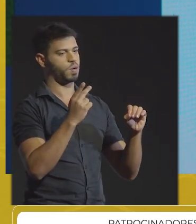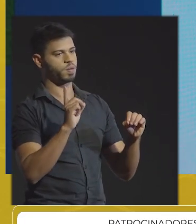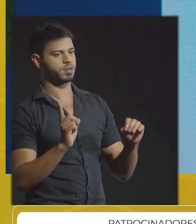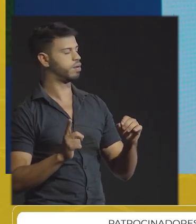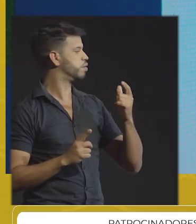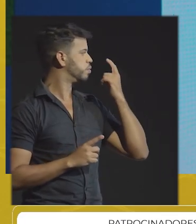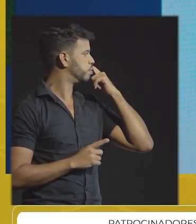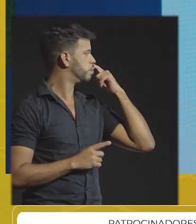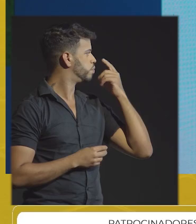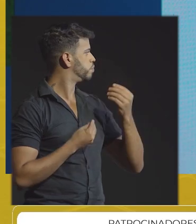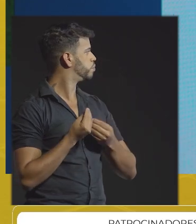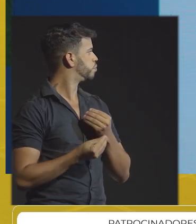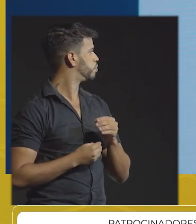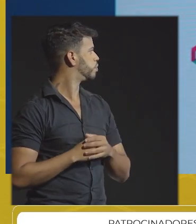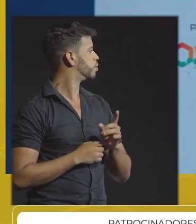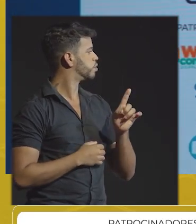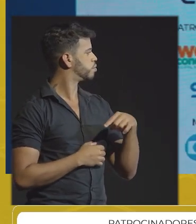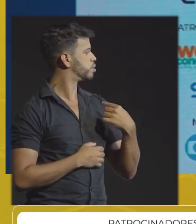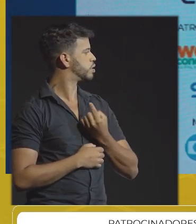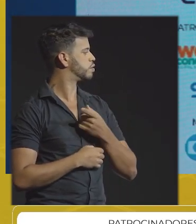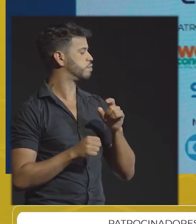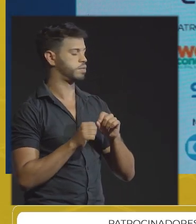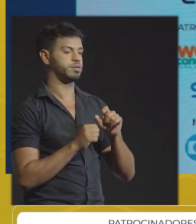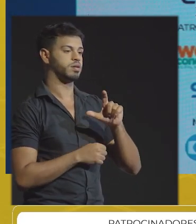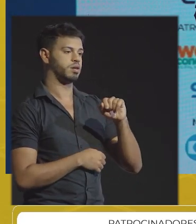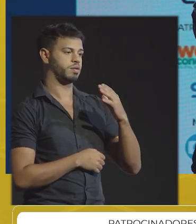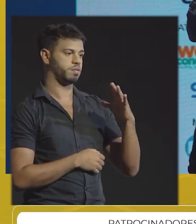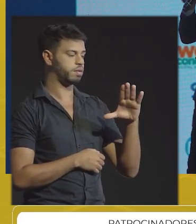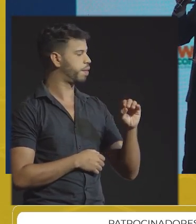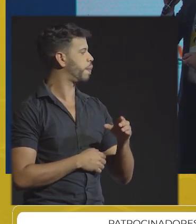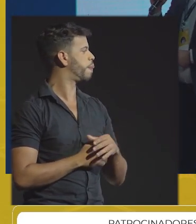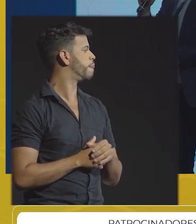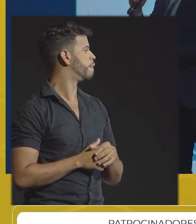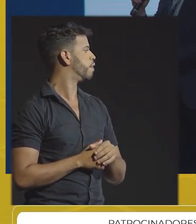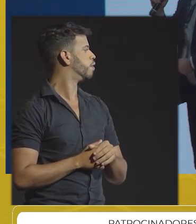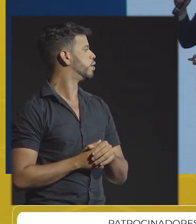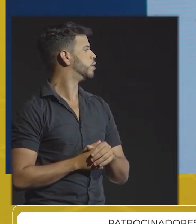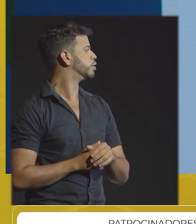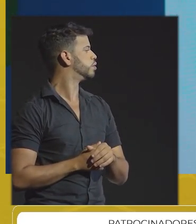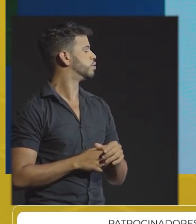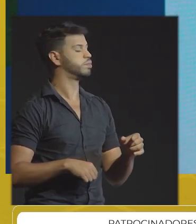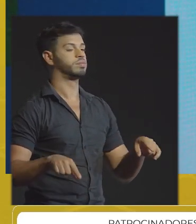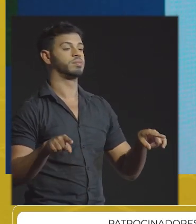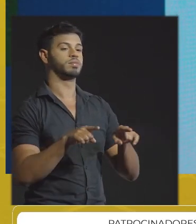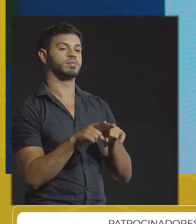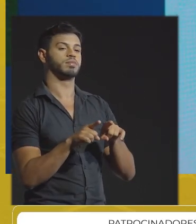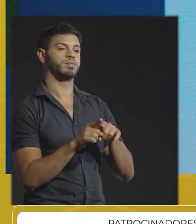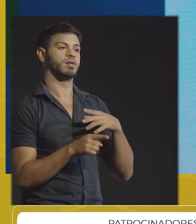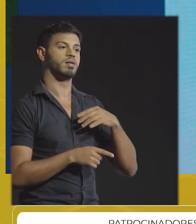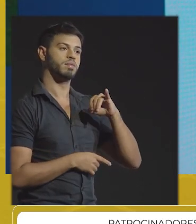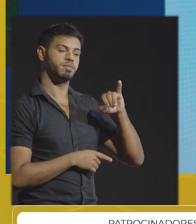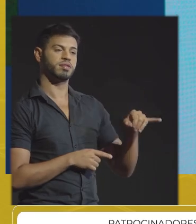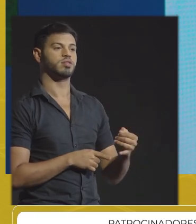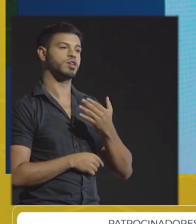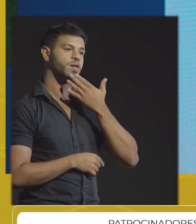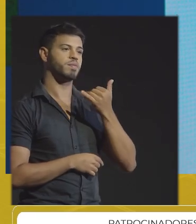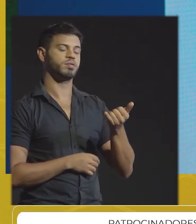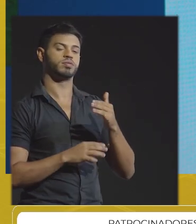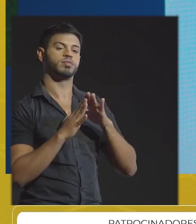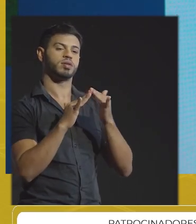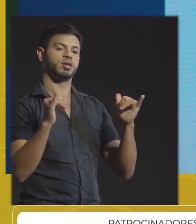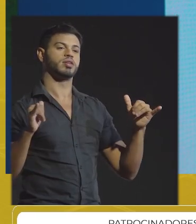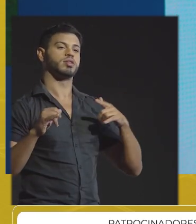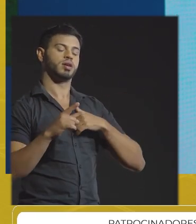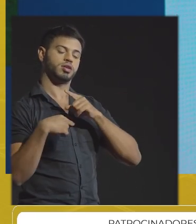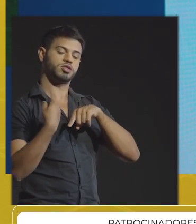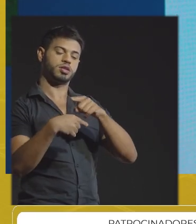lastro aqui a gente deve fazer esse projeto com lastro e a vantagem é que eu posso gerar essa energia e alocar essa